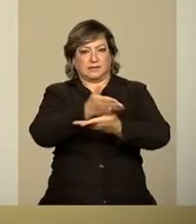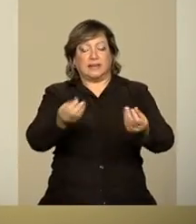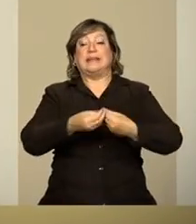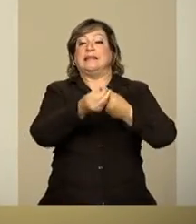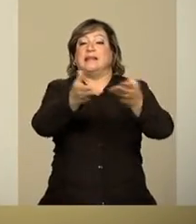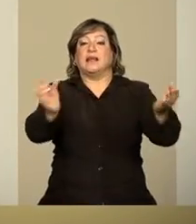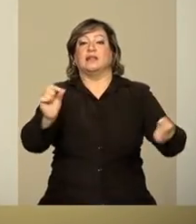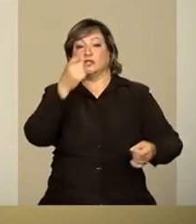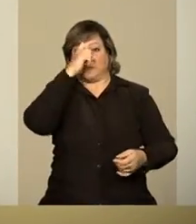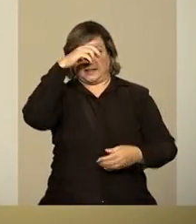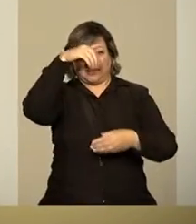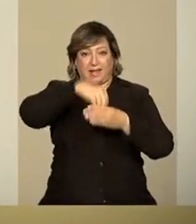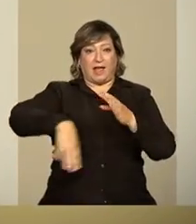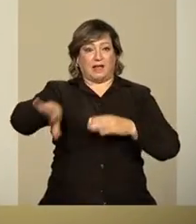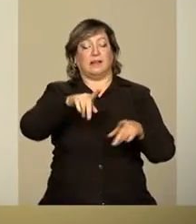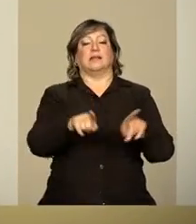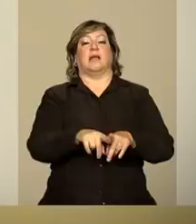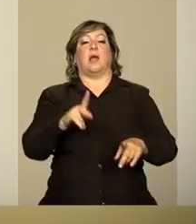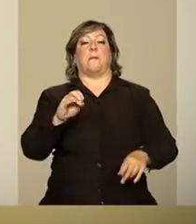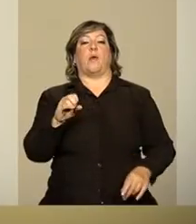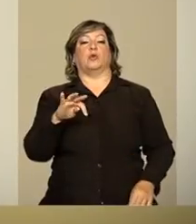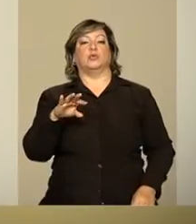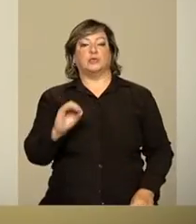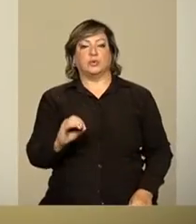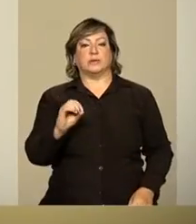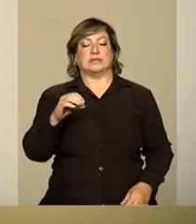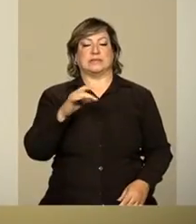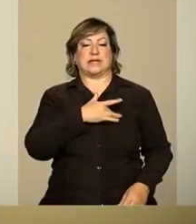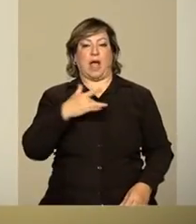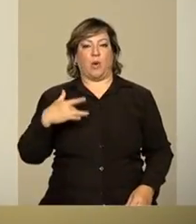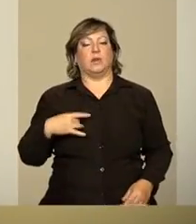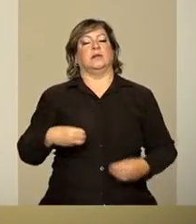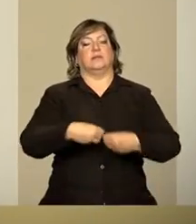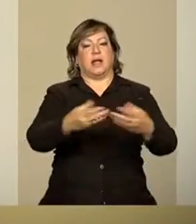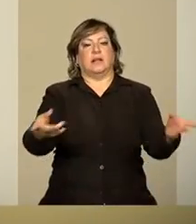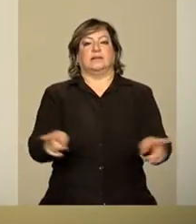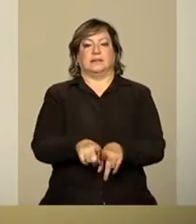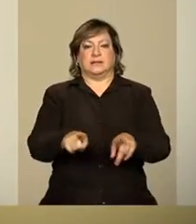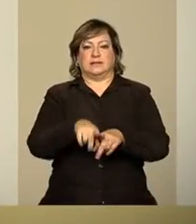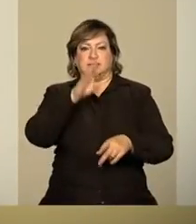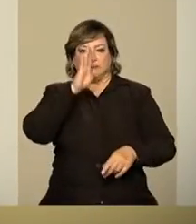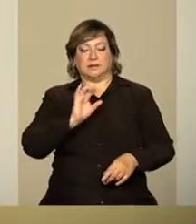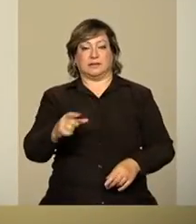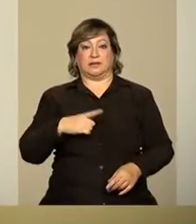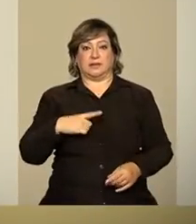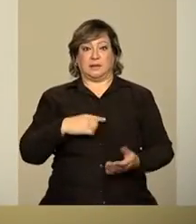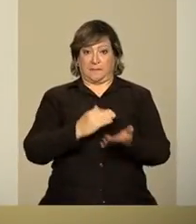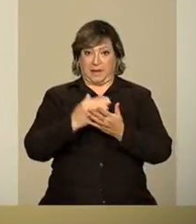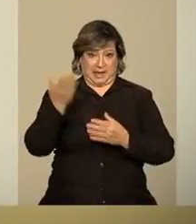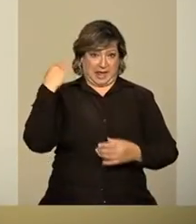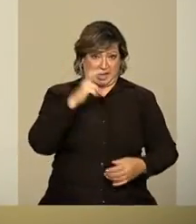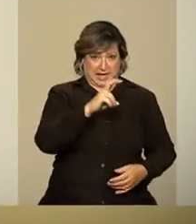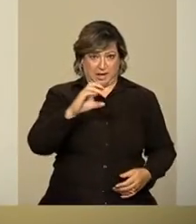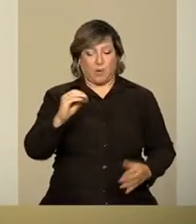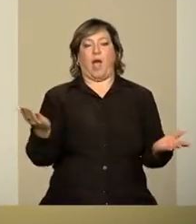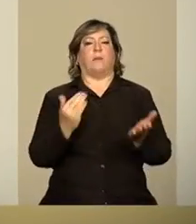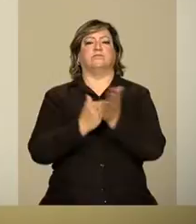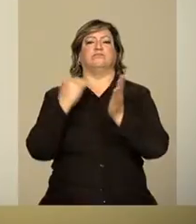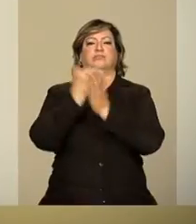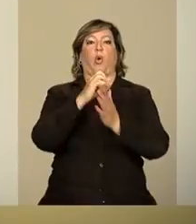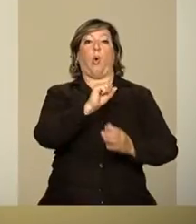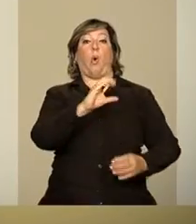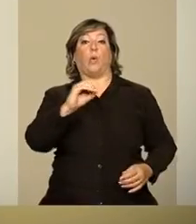hospitais e nos postos de saúde passamos de 550 para 800 tipos diferentes de